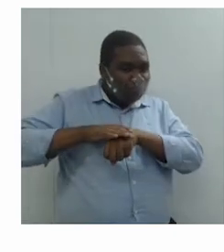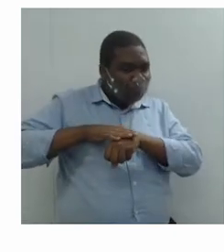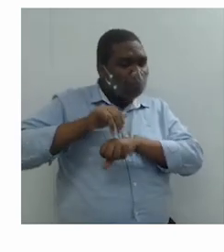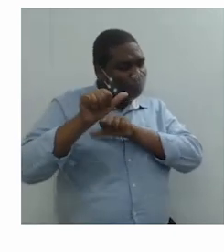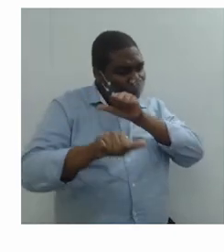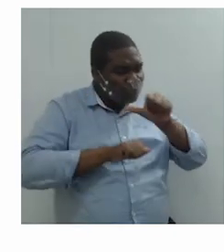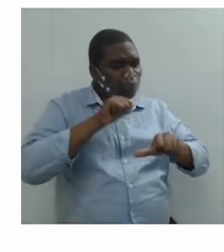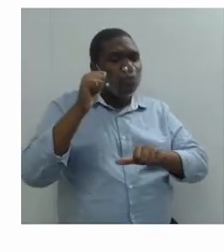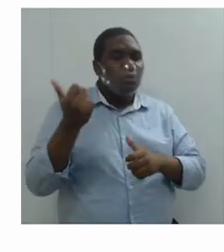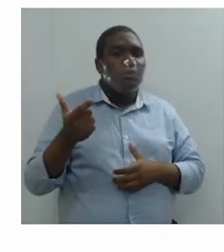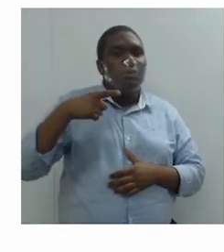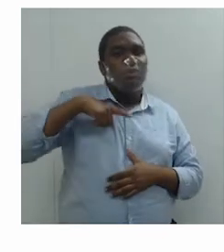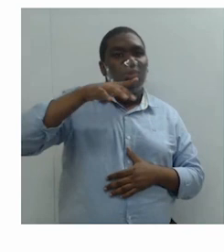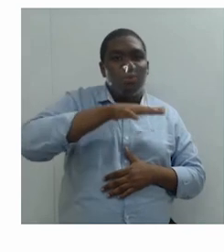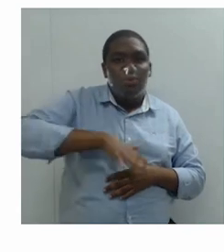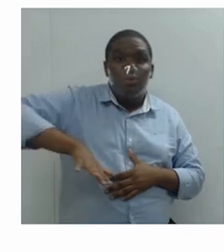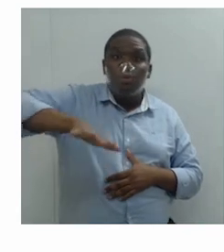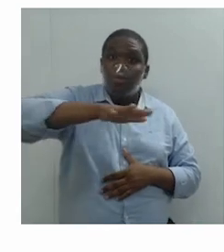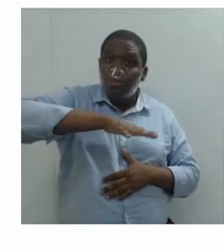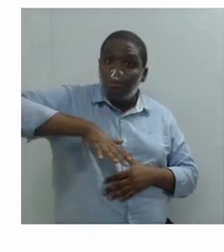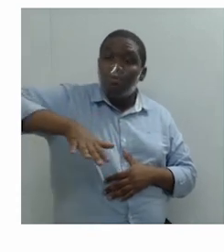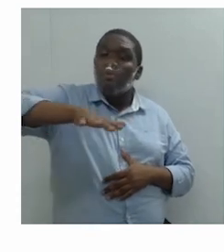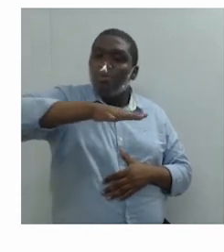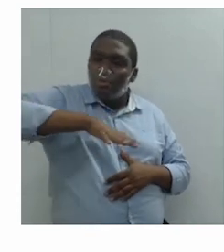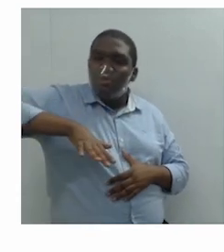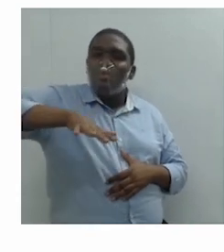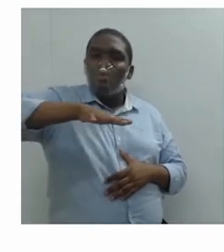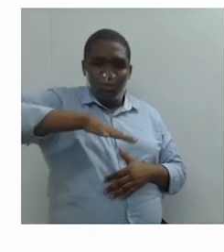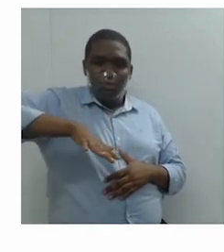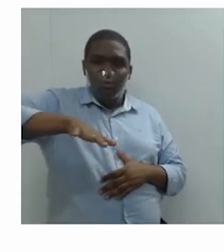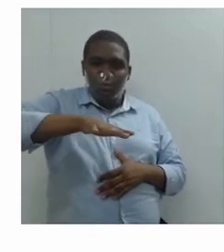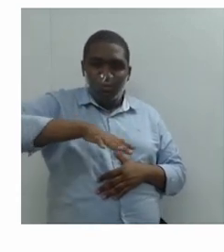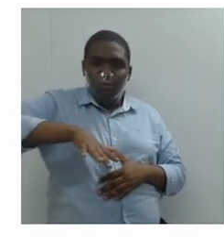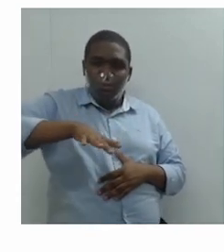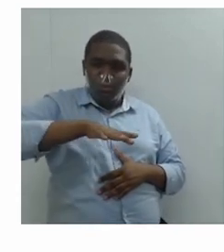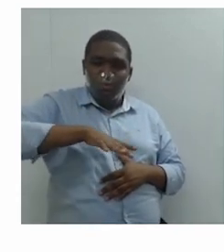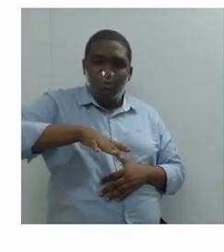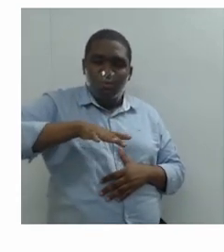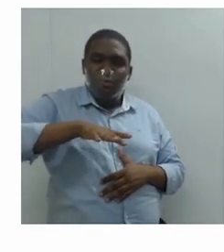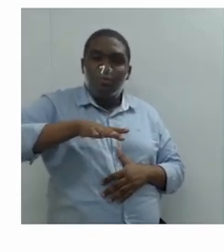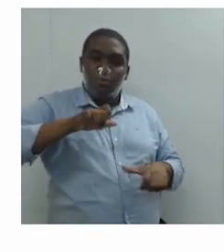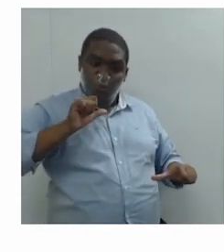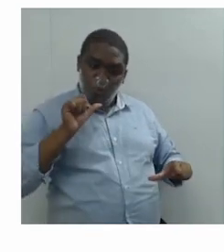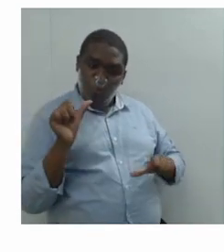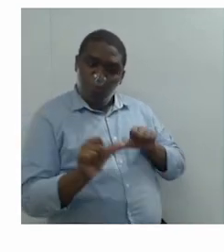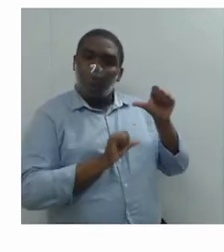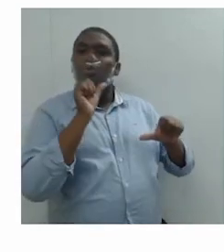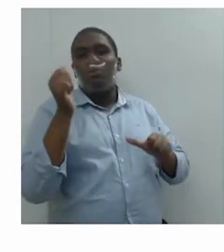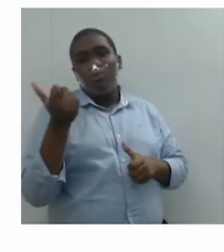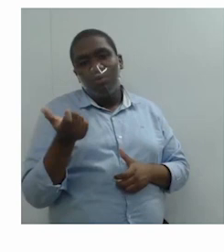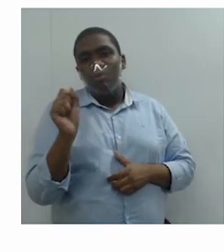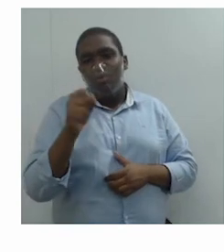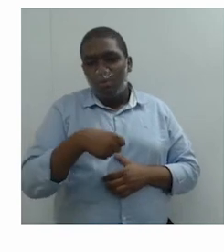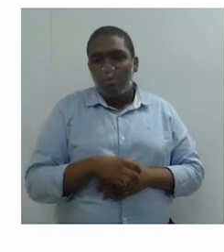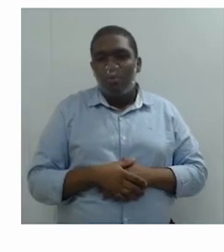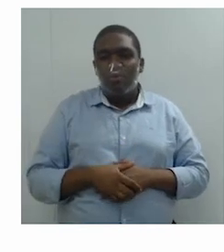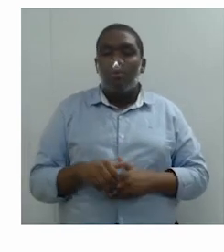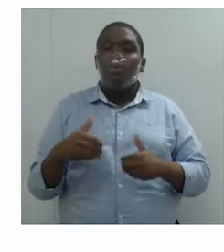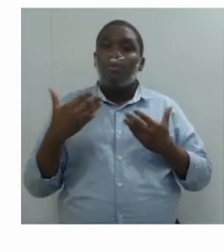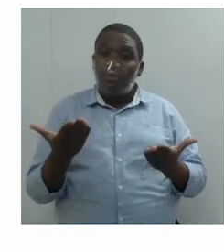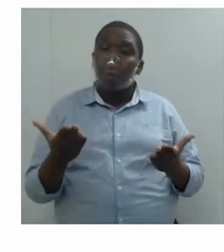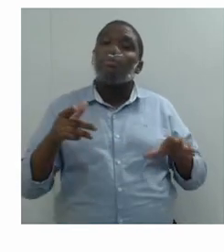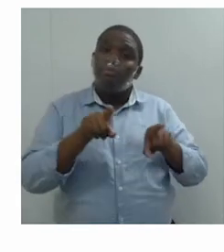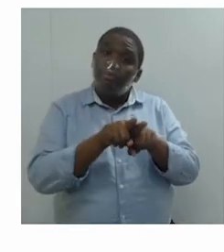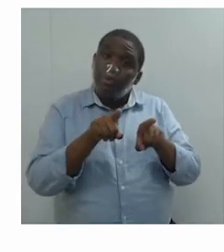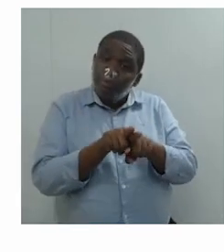Ou seja, o espaço físico, o espaço sofreu alterações. Então,